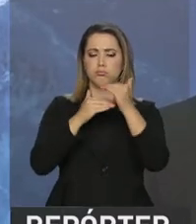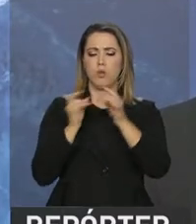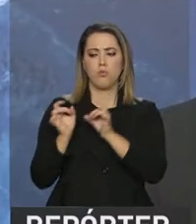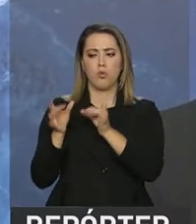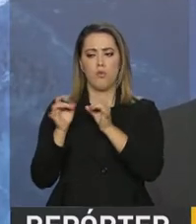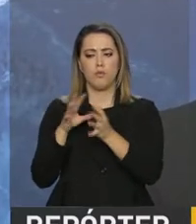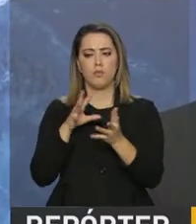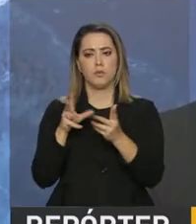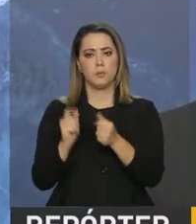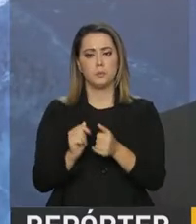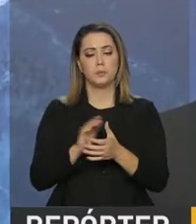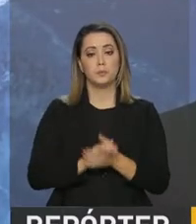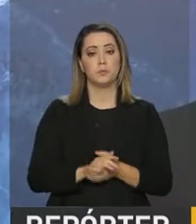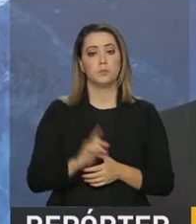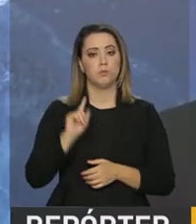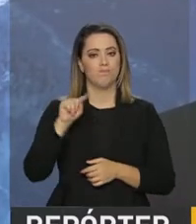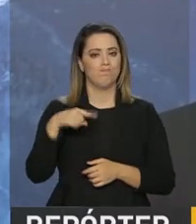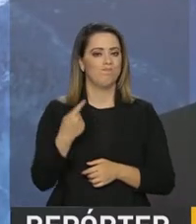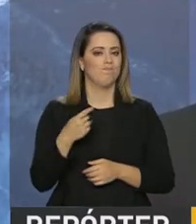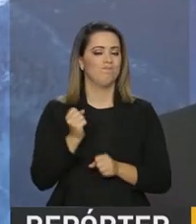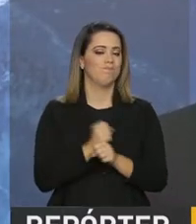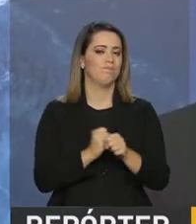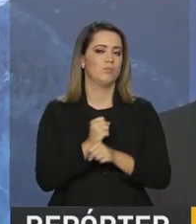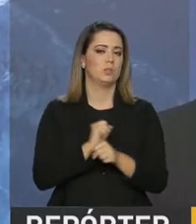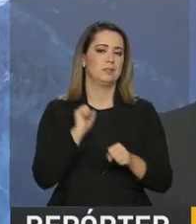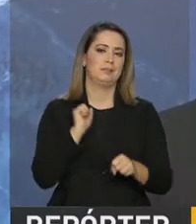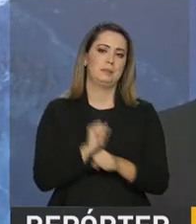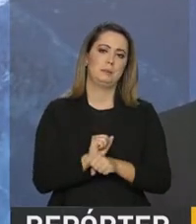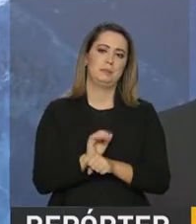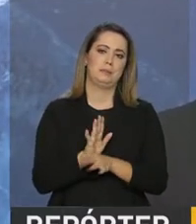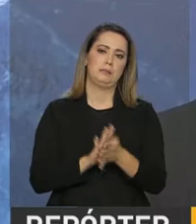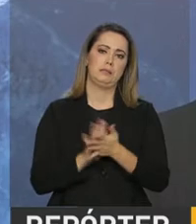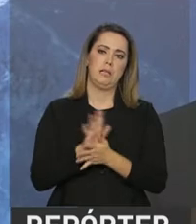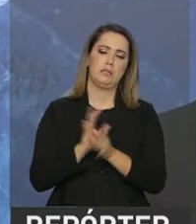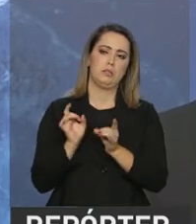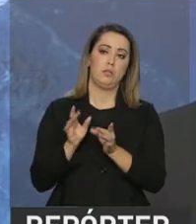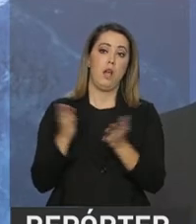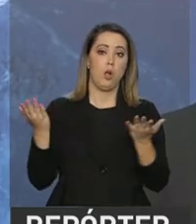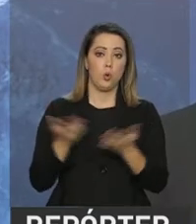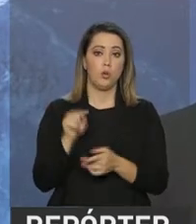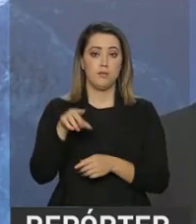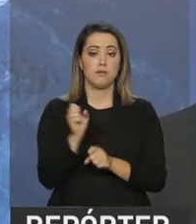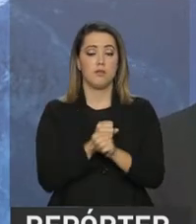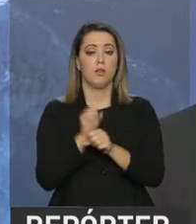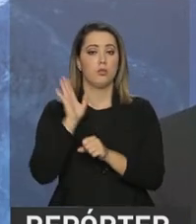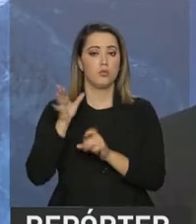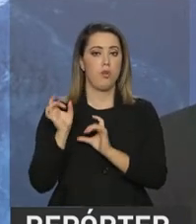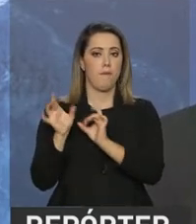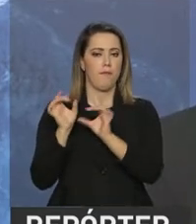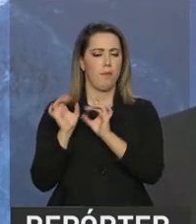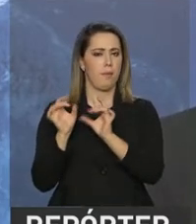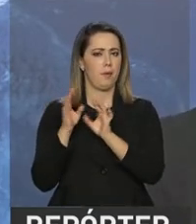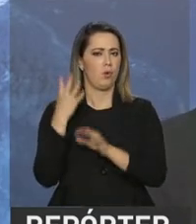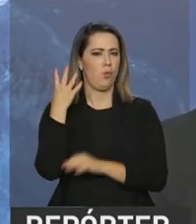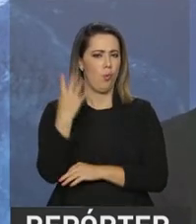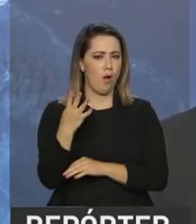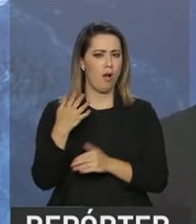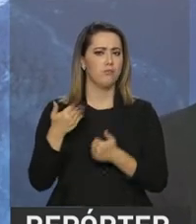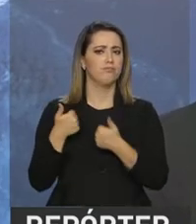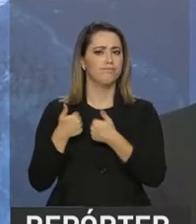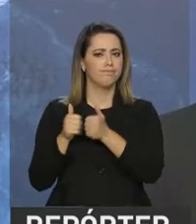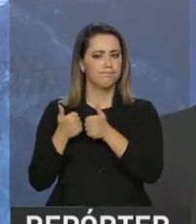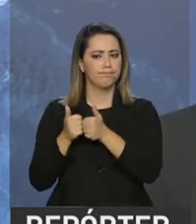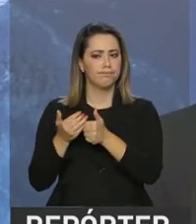alguns anos em exportar nós conseguimos voltar a exportar se ama já estamos no nosso quarto embarque temos um embate